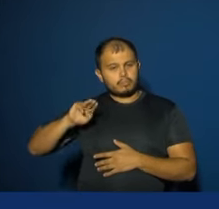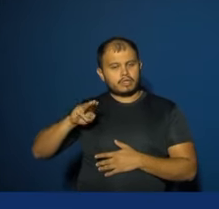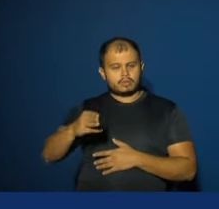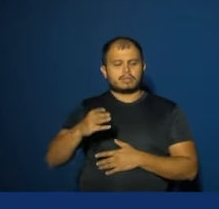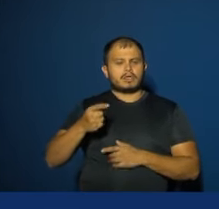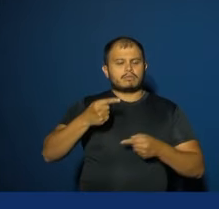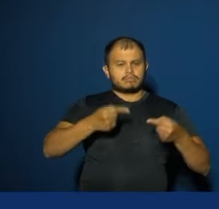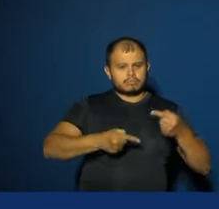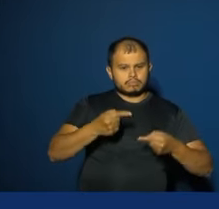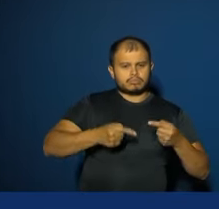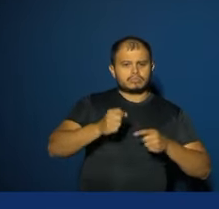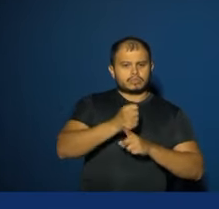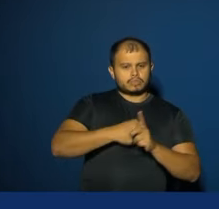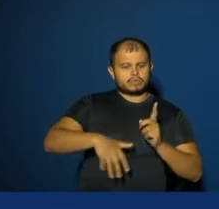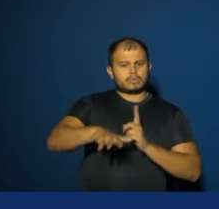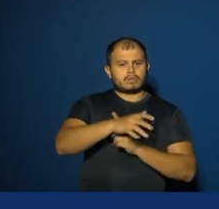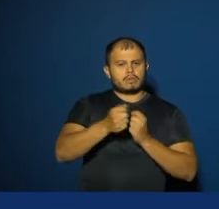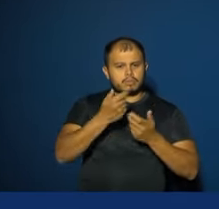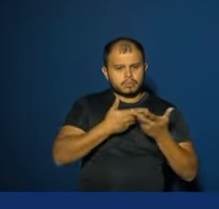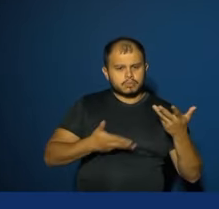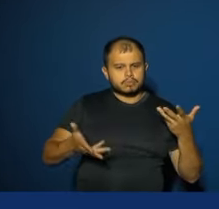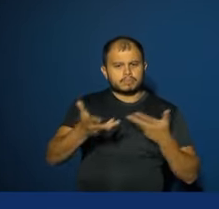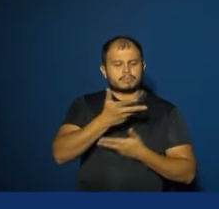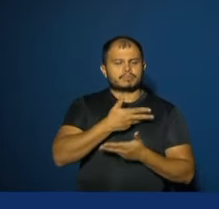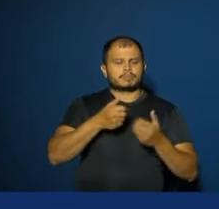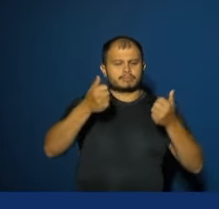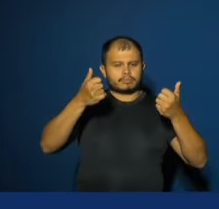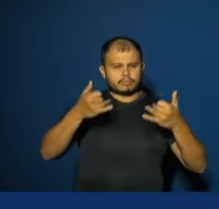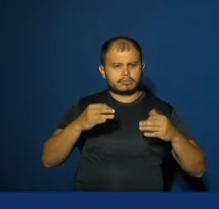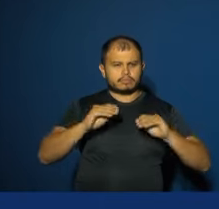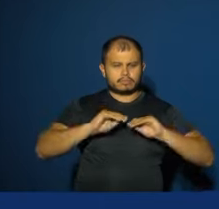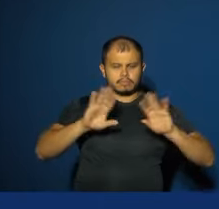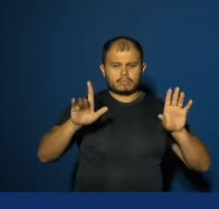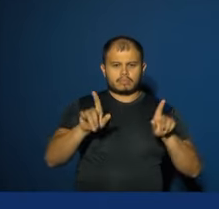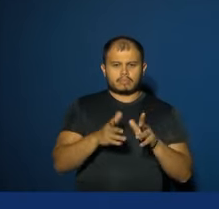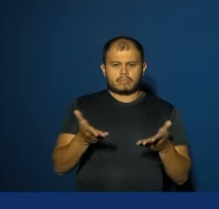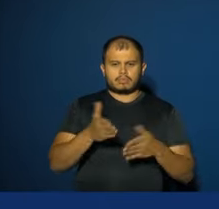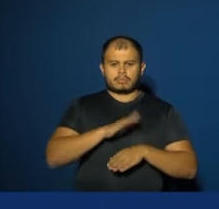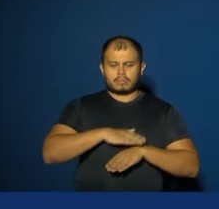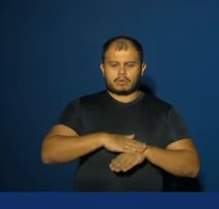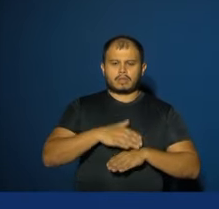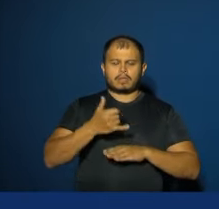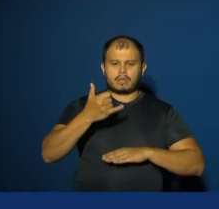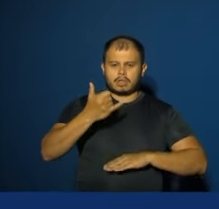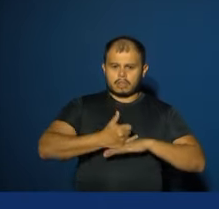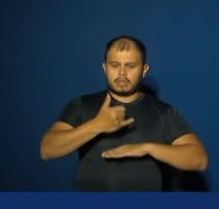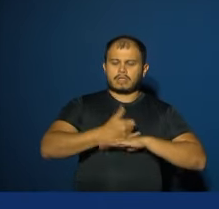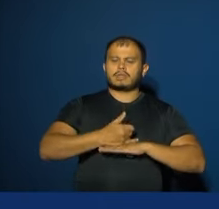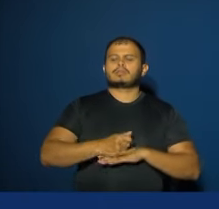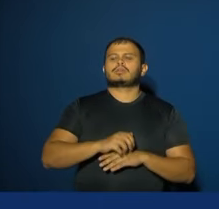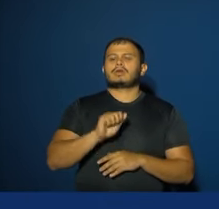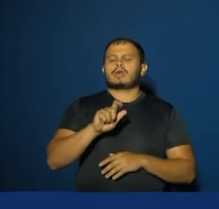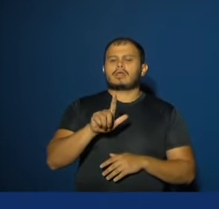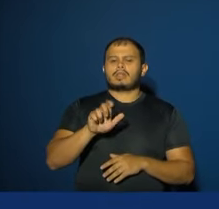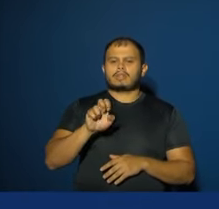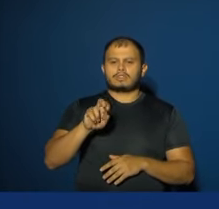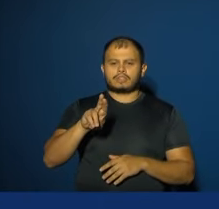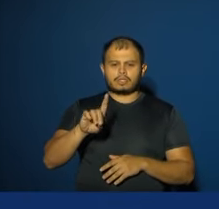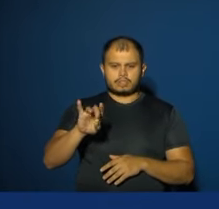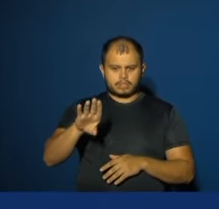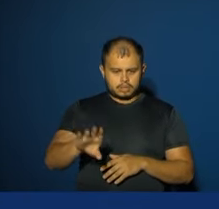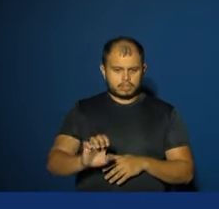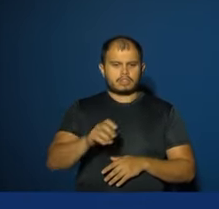sociedade, transparência e, como eu já disse, nesse momento agora, temos a liderança do ministro Alexandre Silveira,